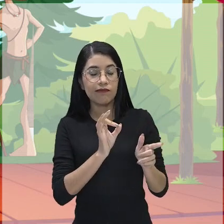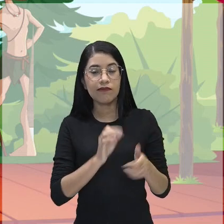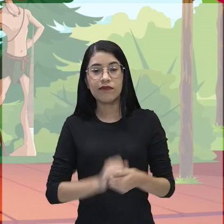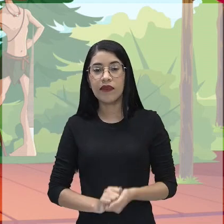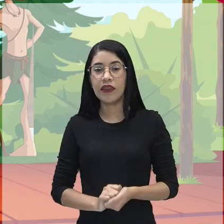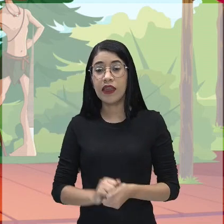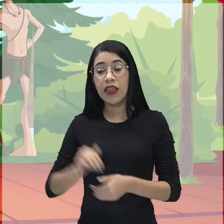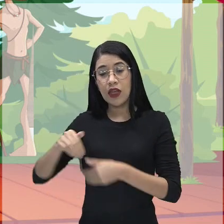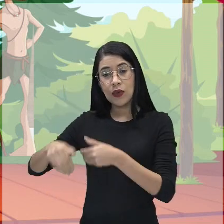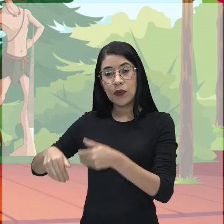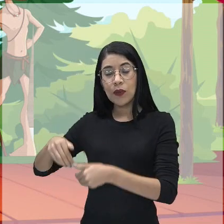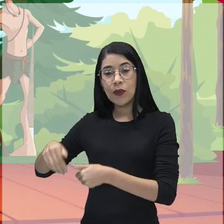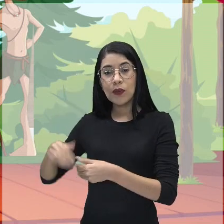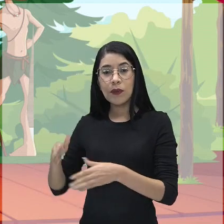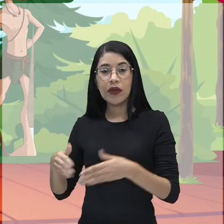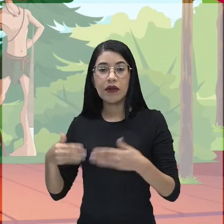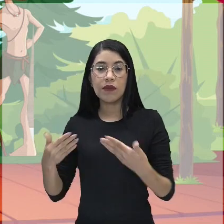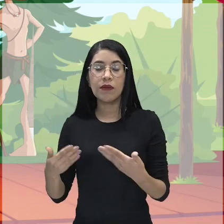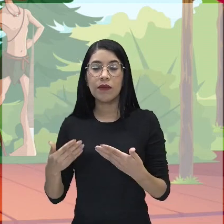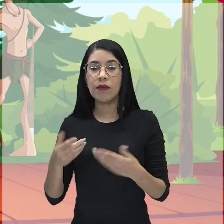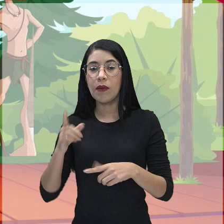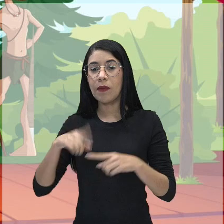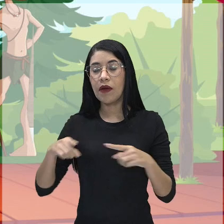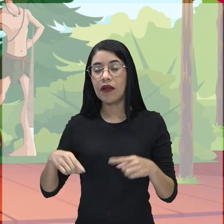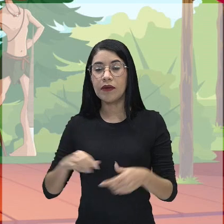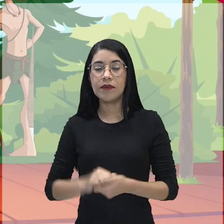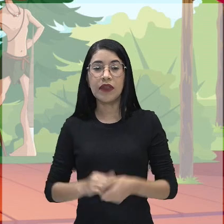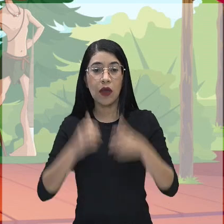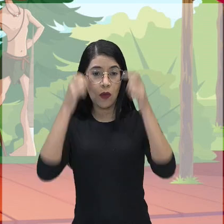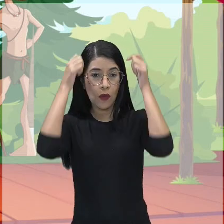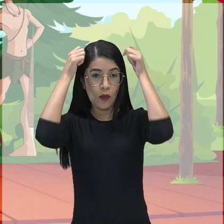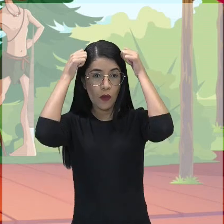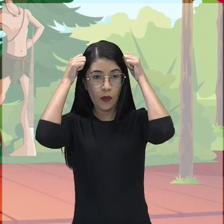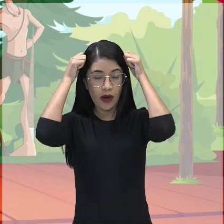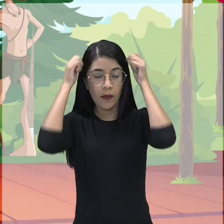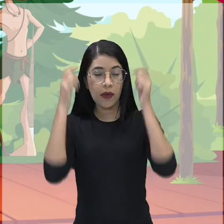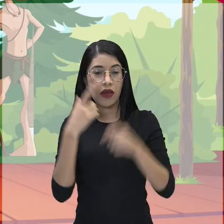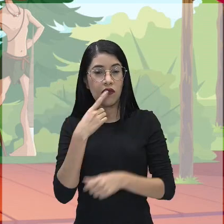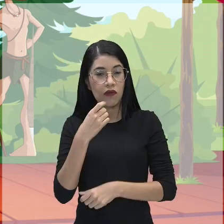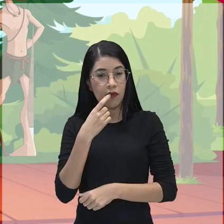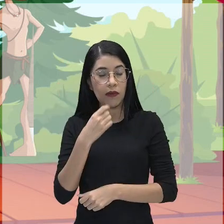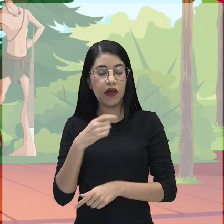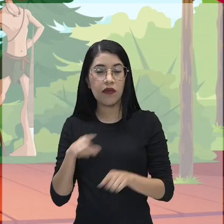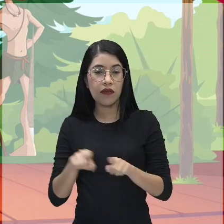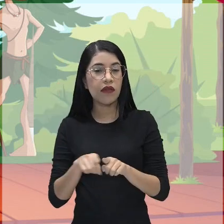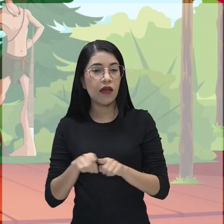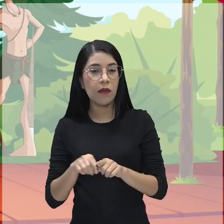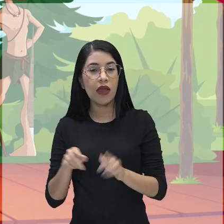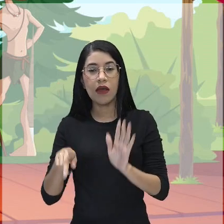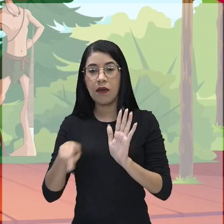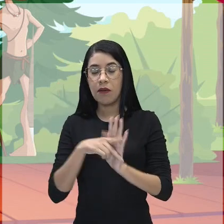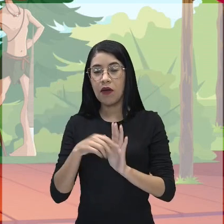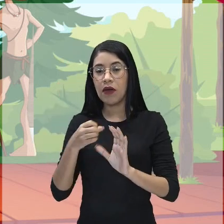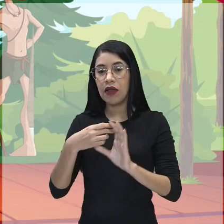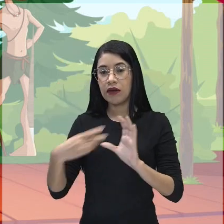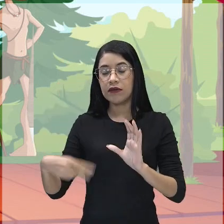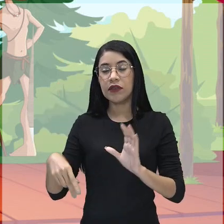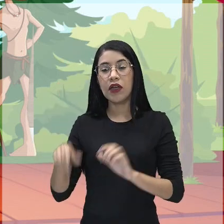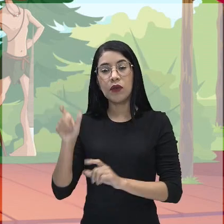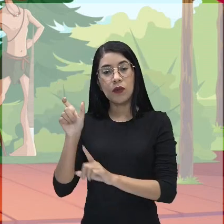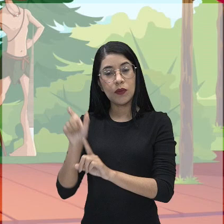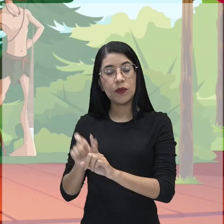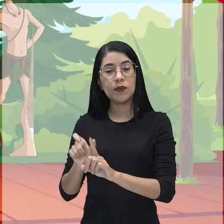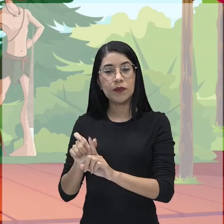os adereços do Curupira? Primeiro é a peruca, não é verdade? A peruca que ele está utilizando é